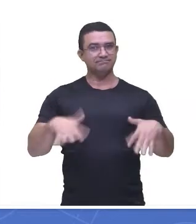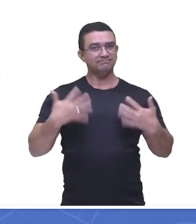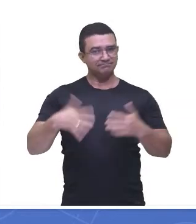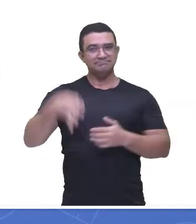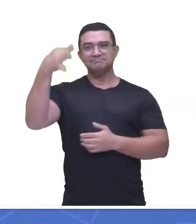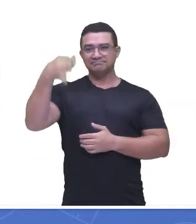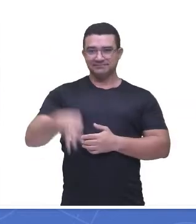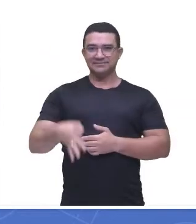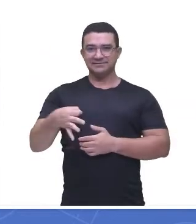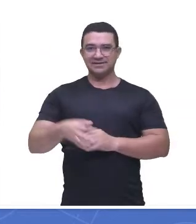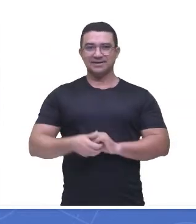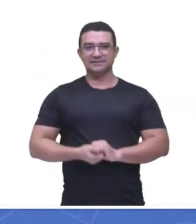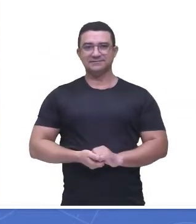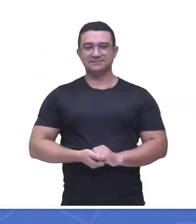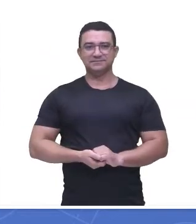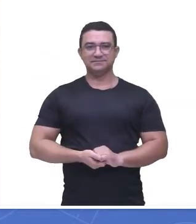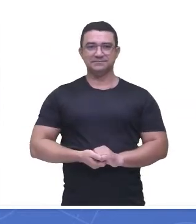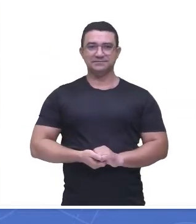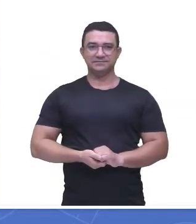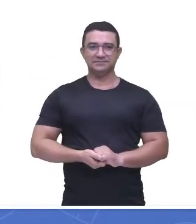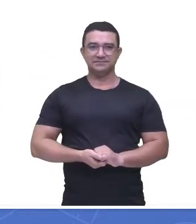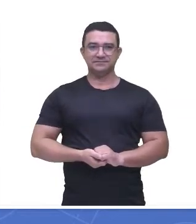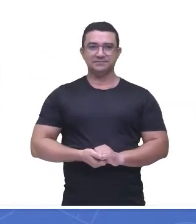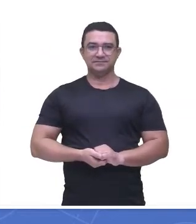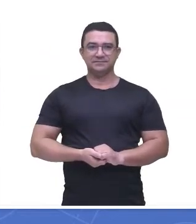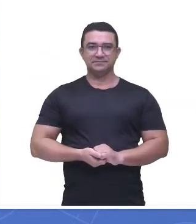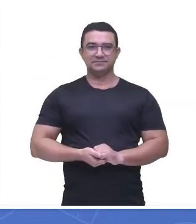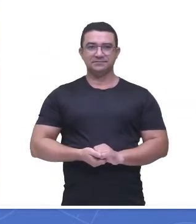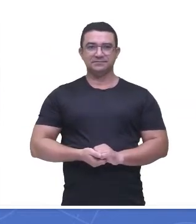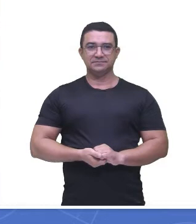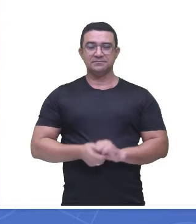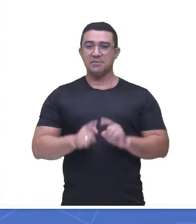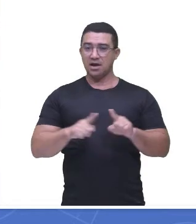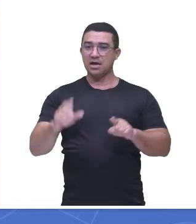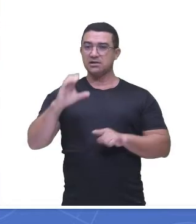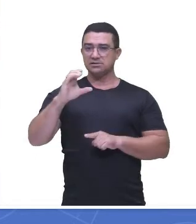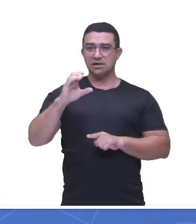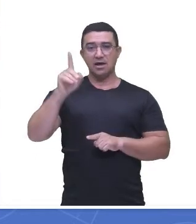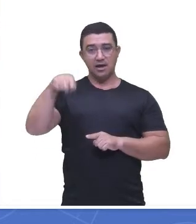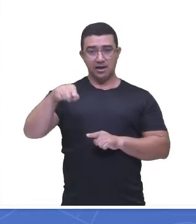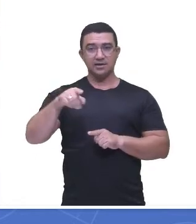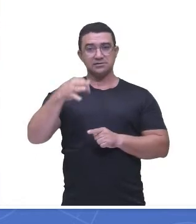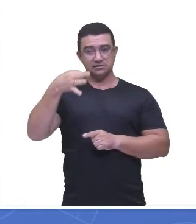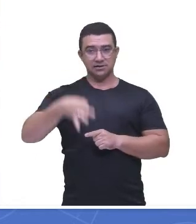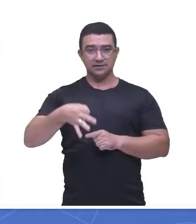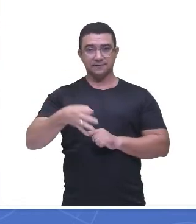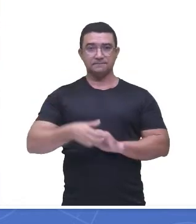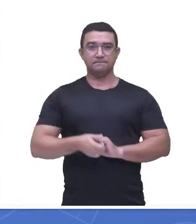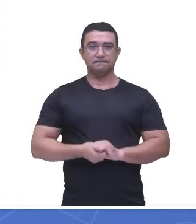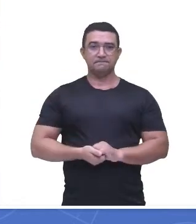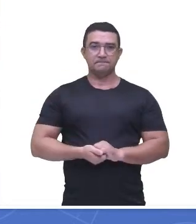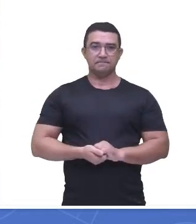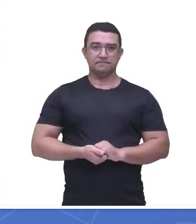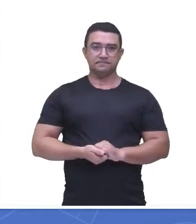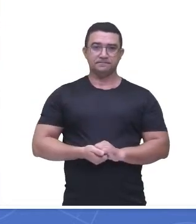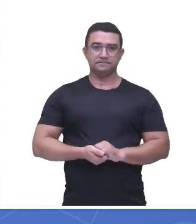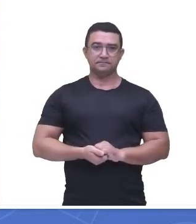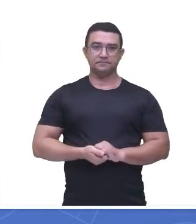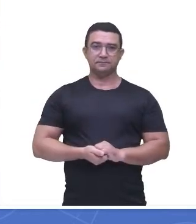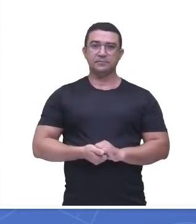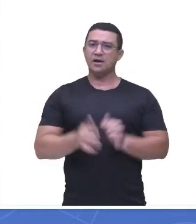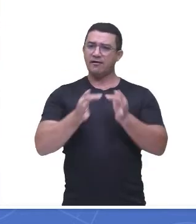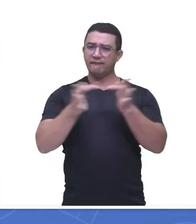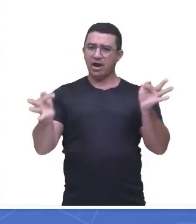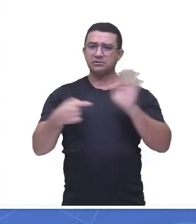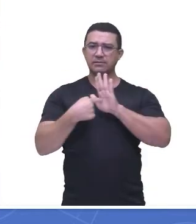Saiu outra alternativa lá, acho que é a A, não foi? Mas a C é a correta. Vamos lá, rapidinho aqui, ao comentário.